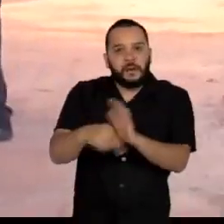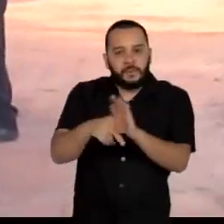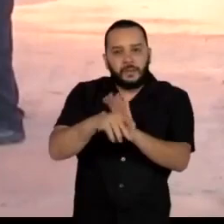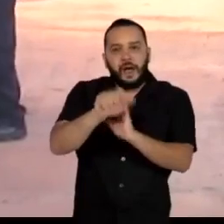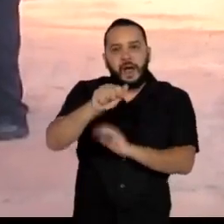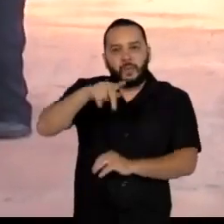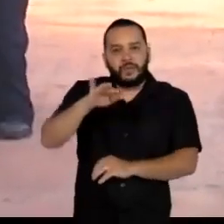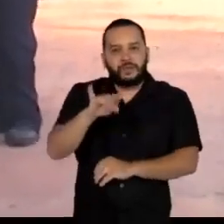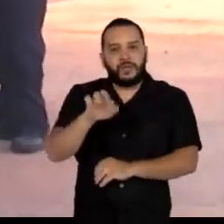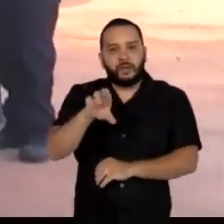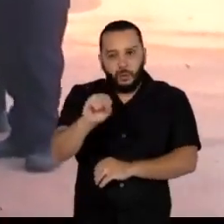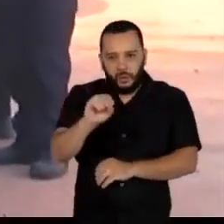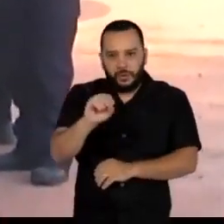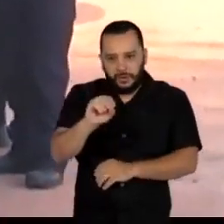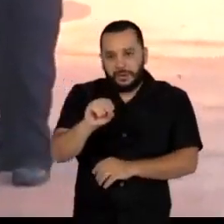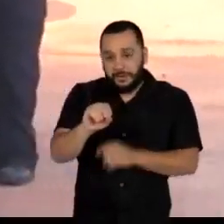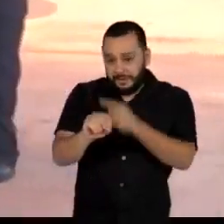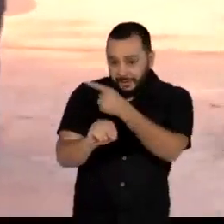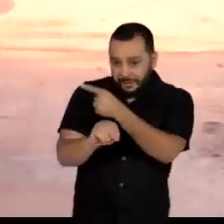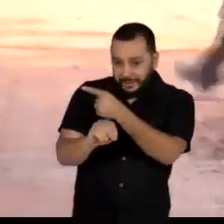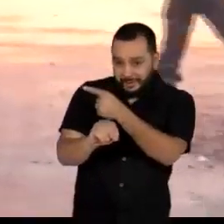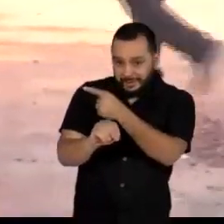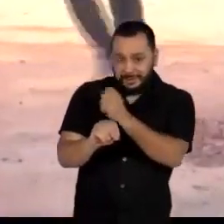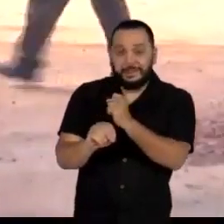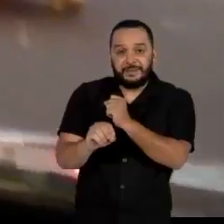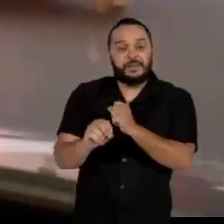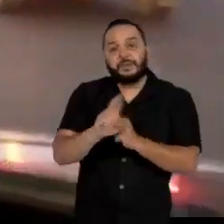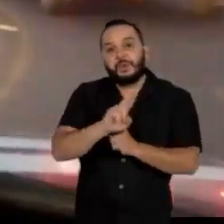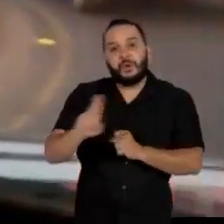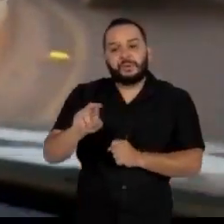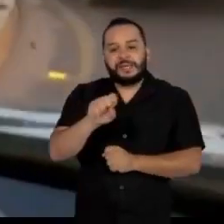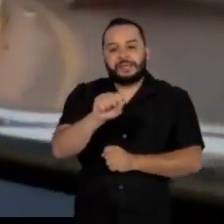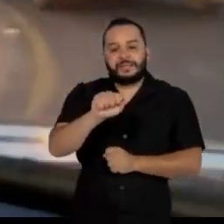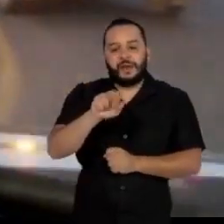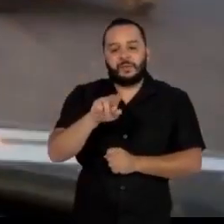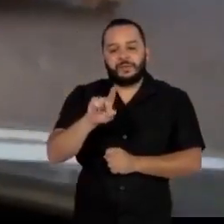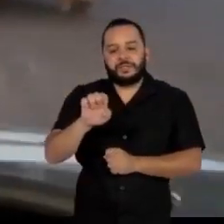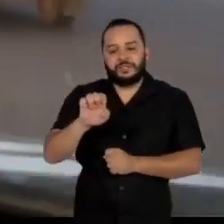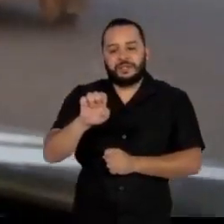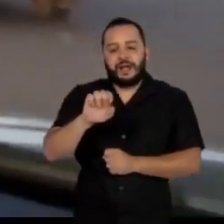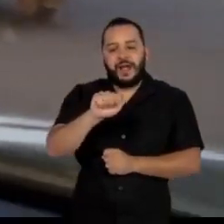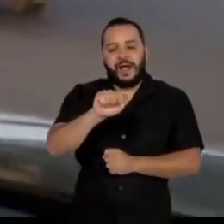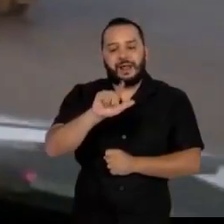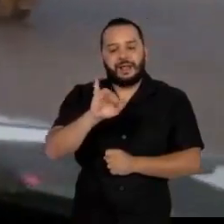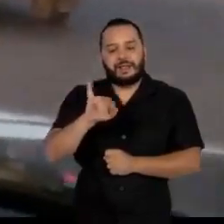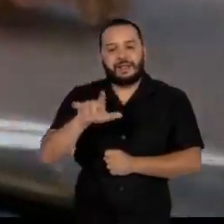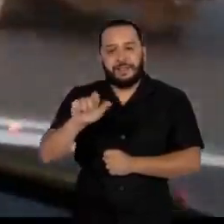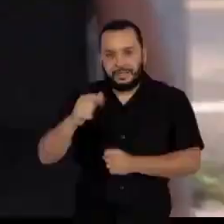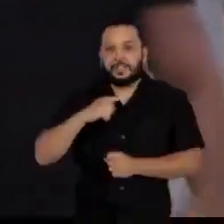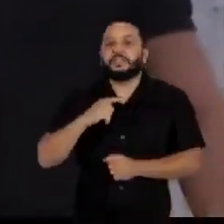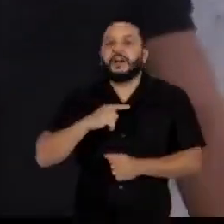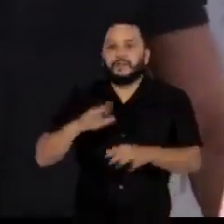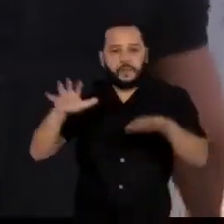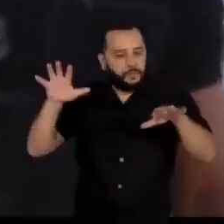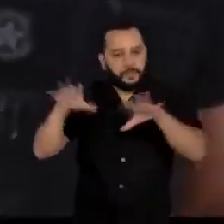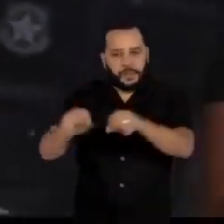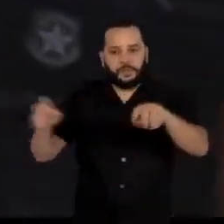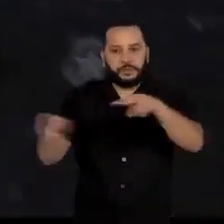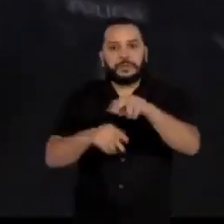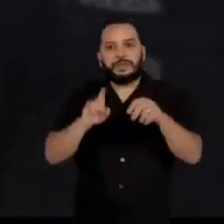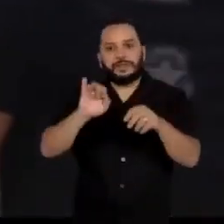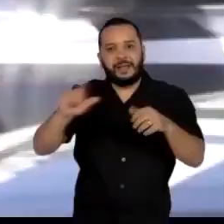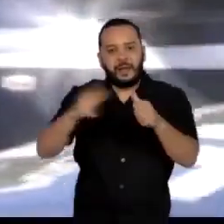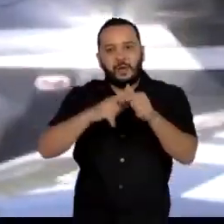a Brigada Saúde e Alegria. Foram presos na Operação Fogo Sairé Daniel